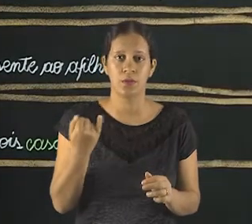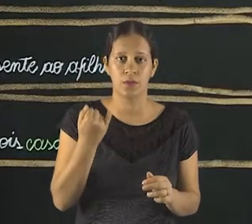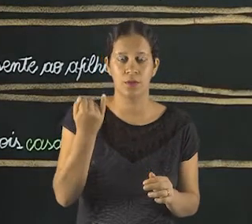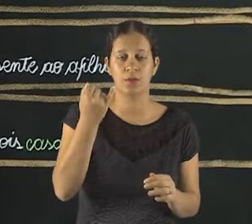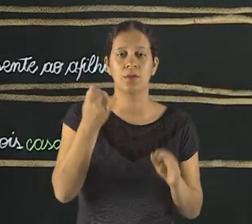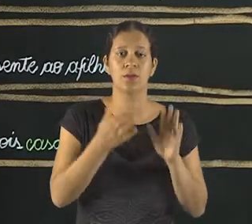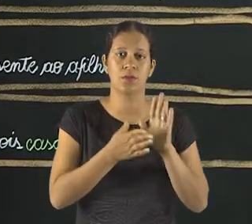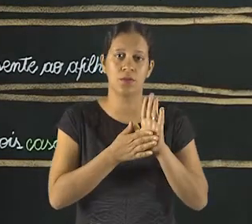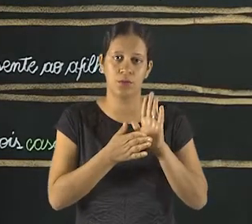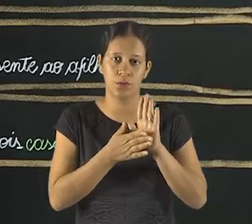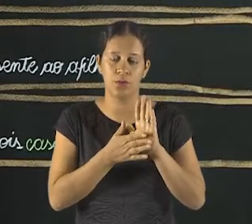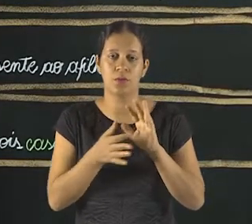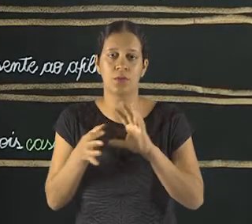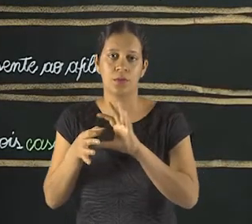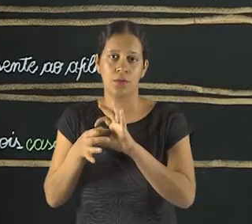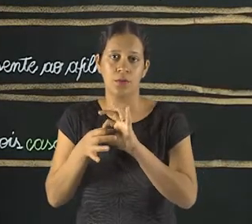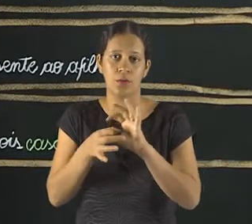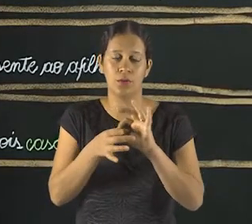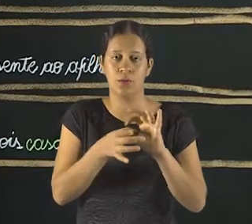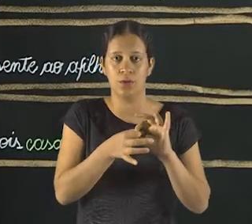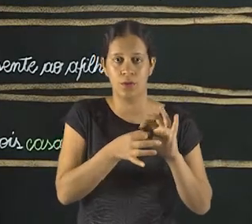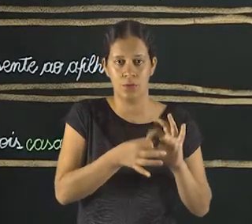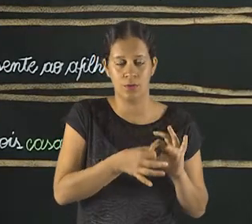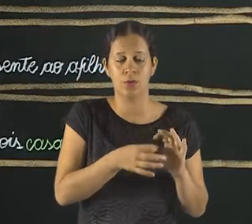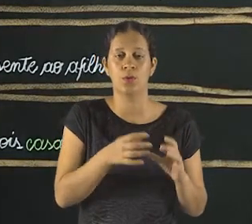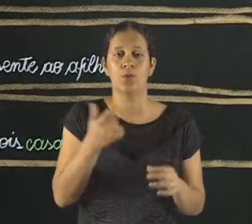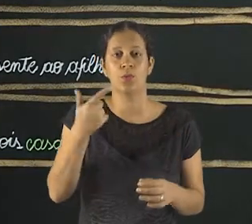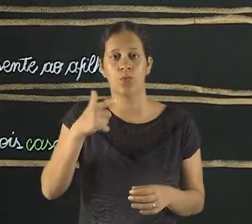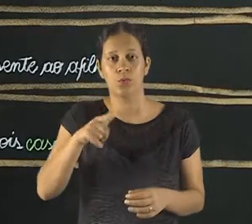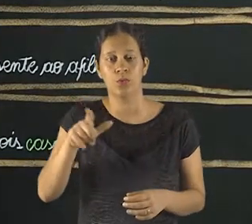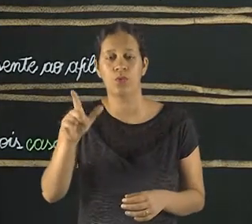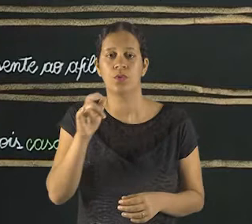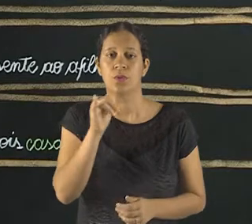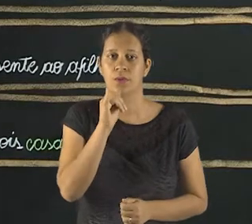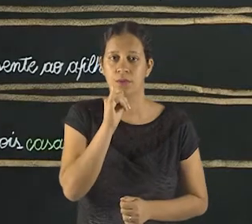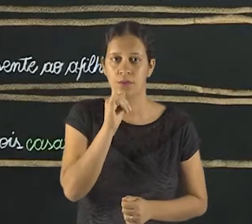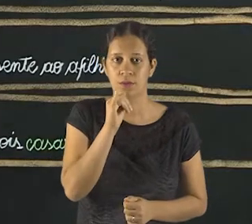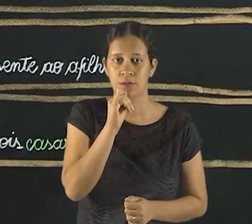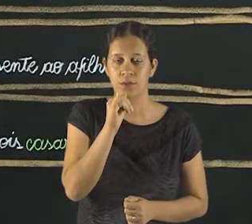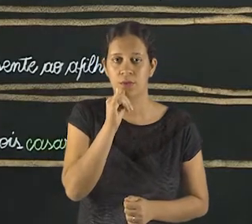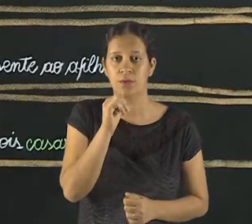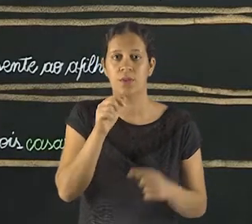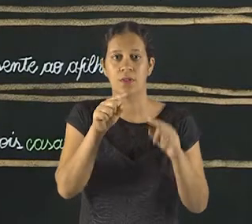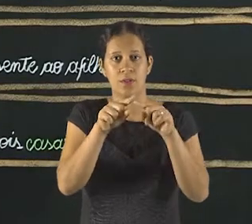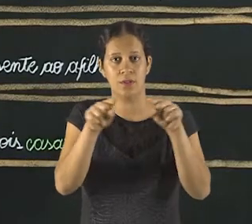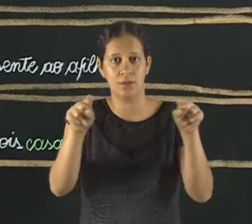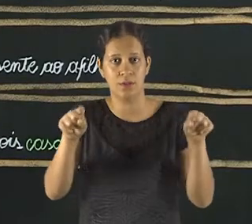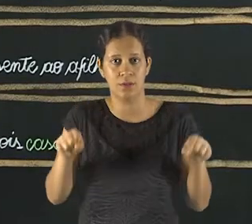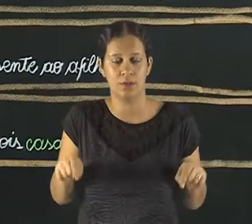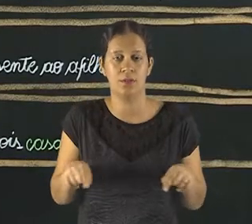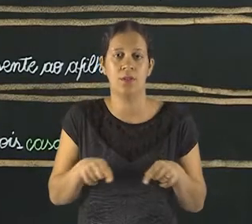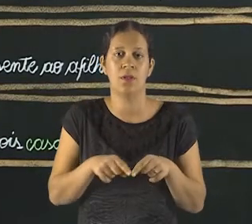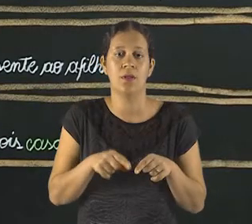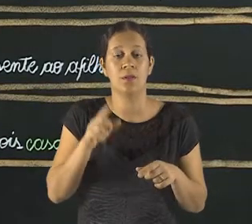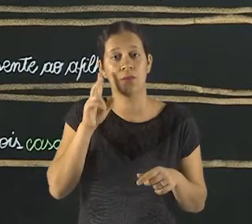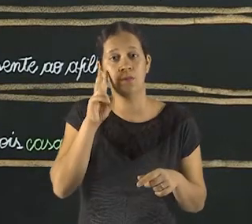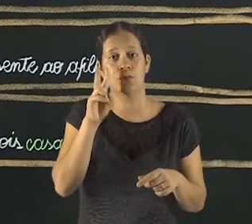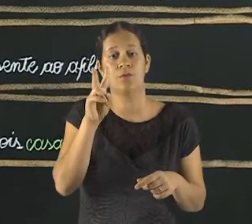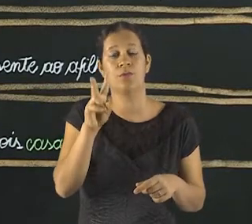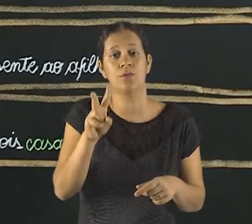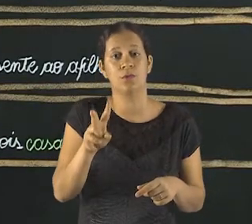como elementos que propõem esta conexão. Um outro exemplo, a classe assistiu